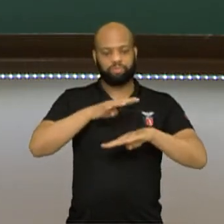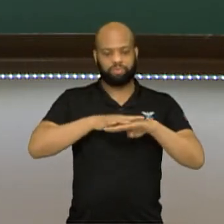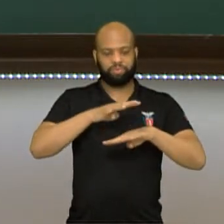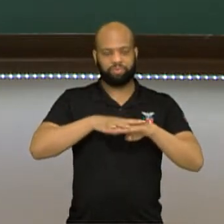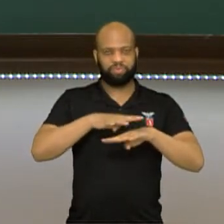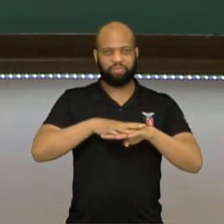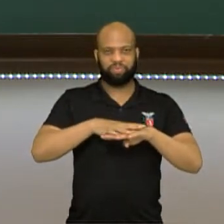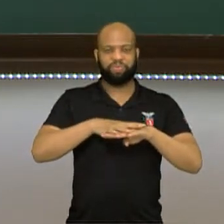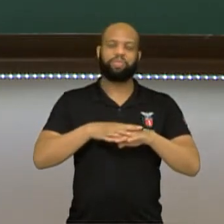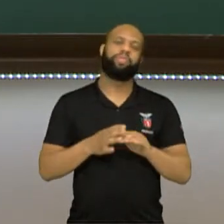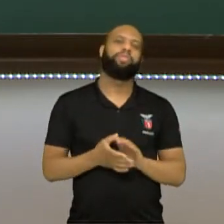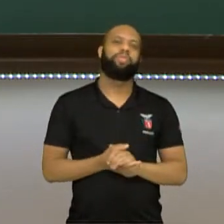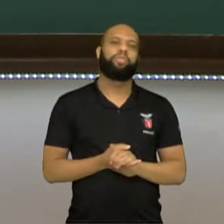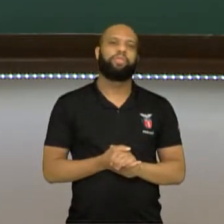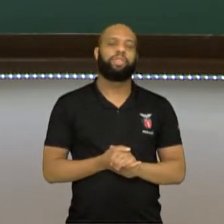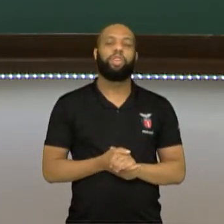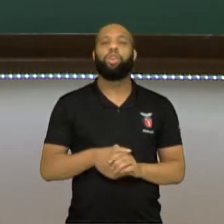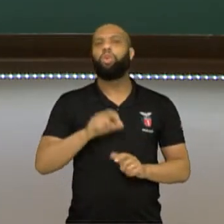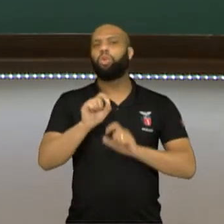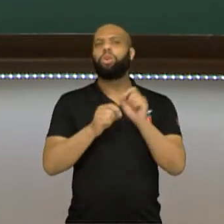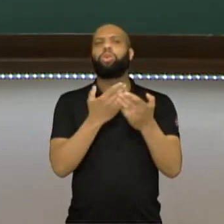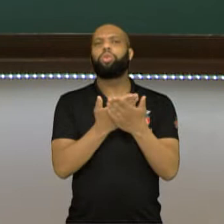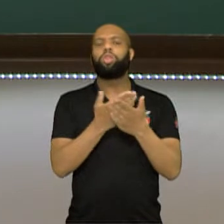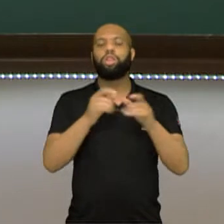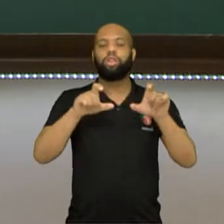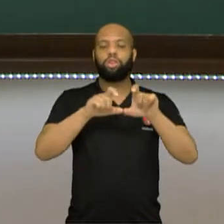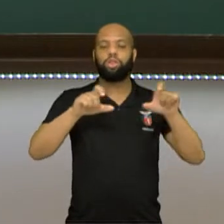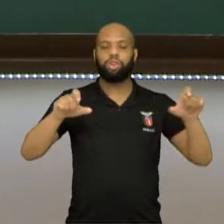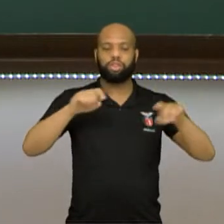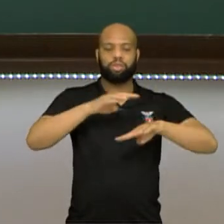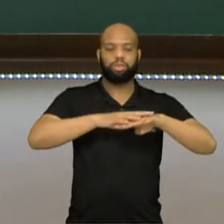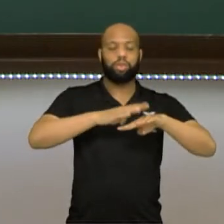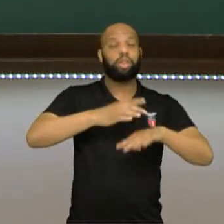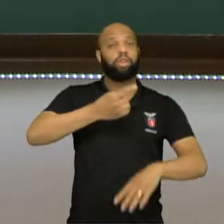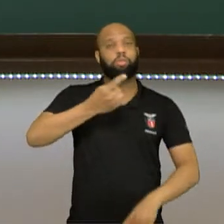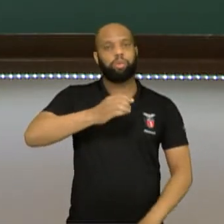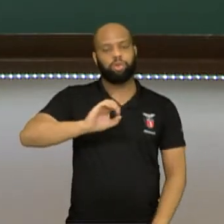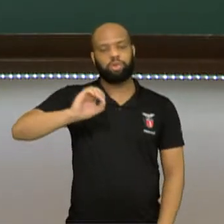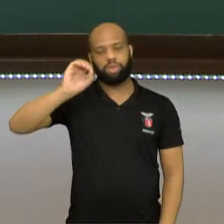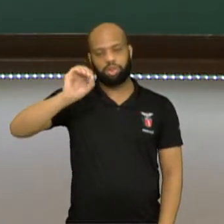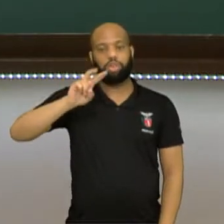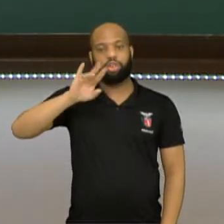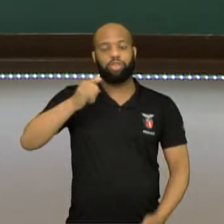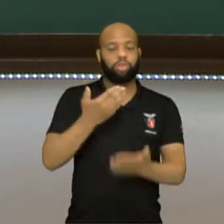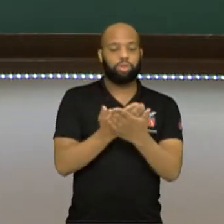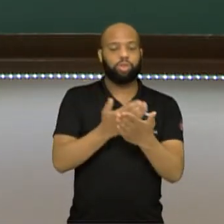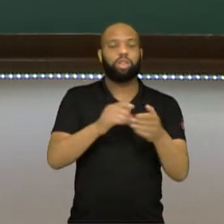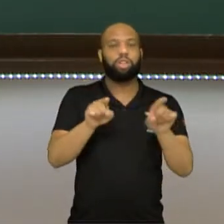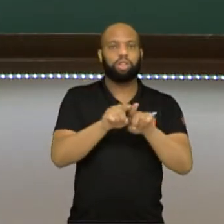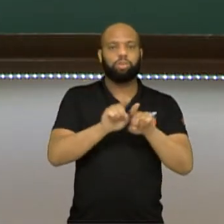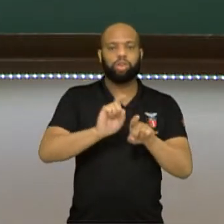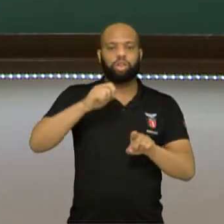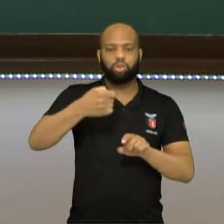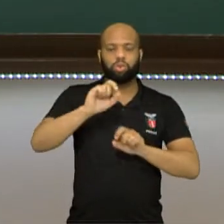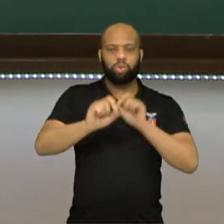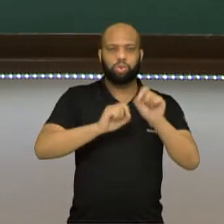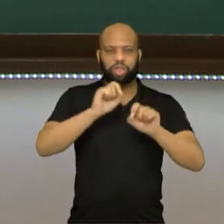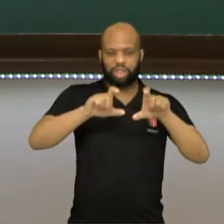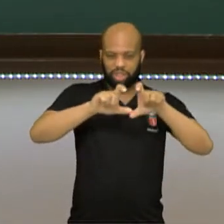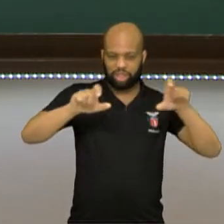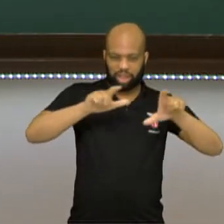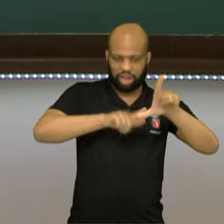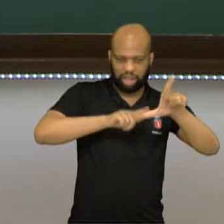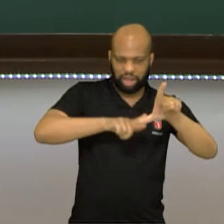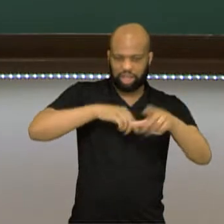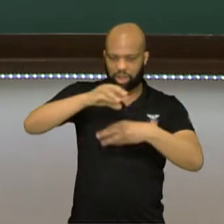querida matemática. Estamos falando sobre equações do primeiro grau. Vamos estudar mais um pouquinho sobre a álgebra, né? A introdução